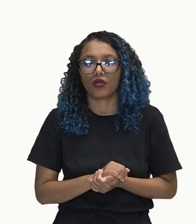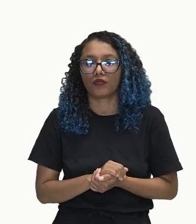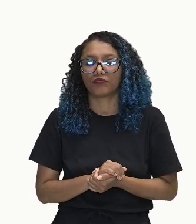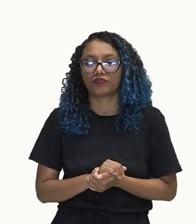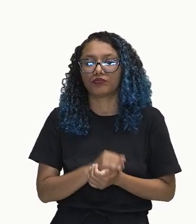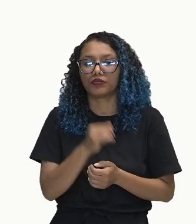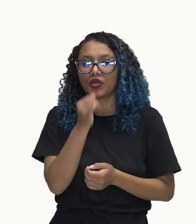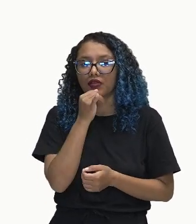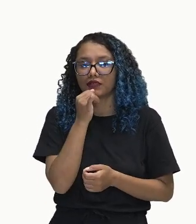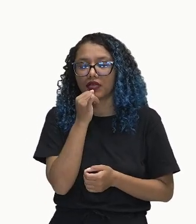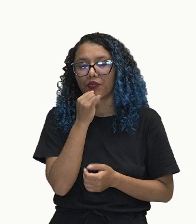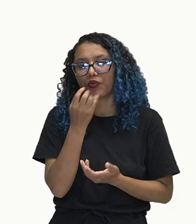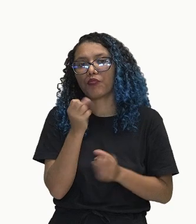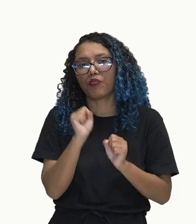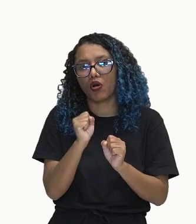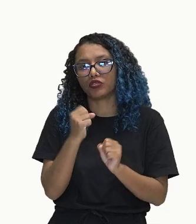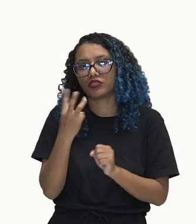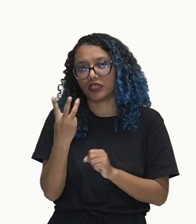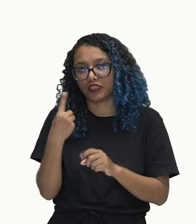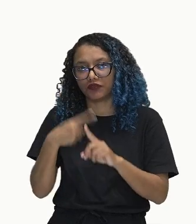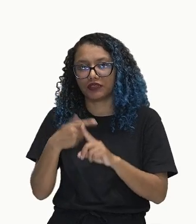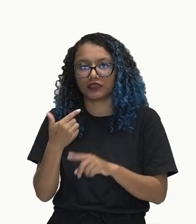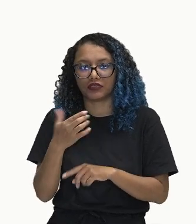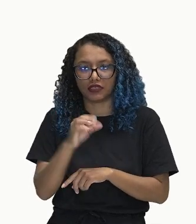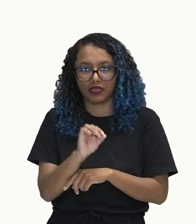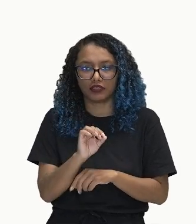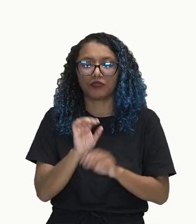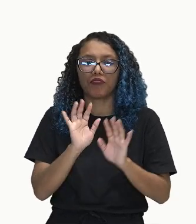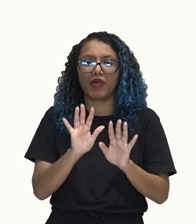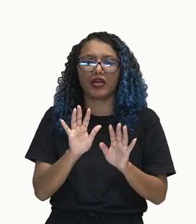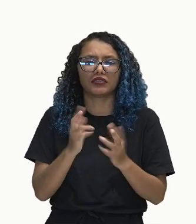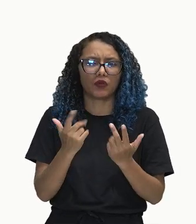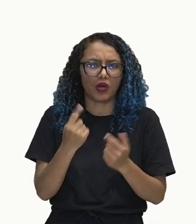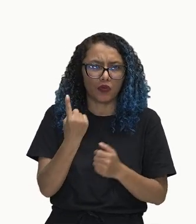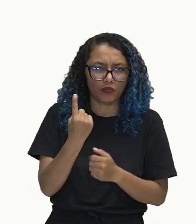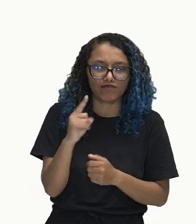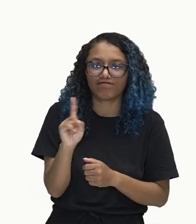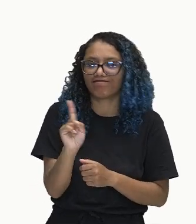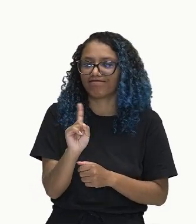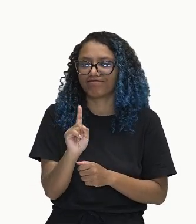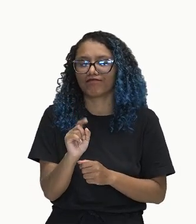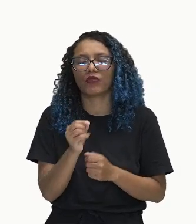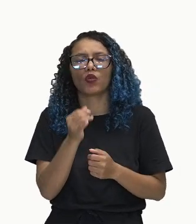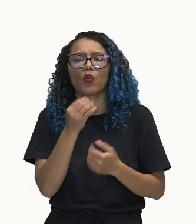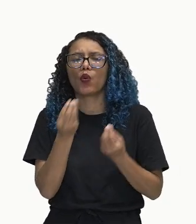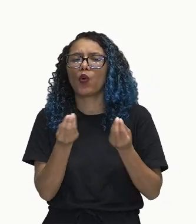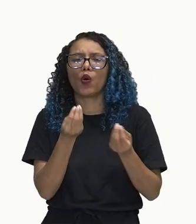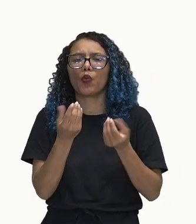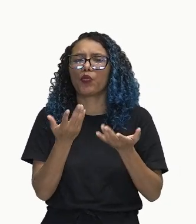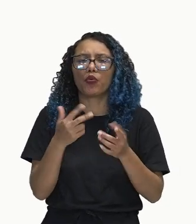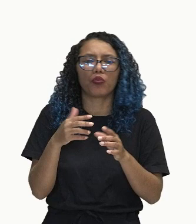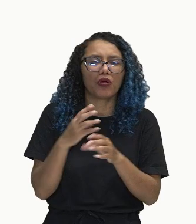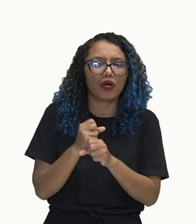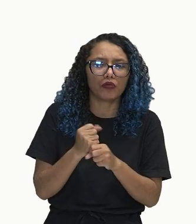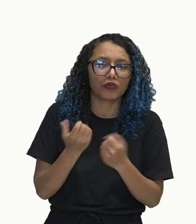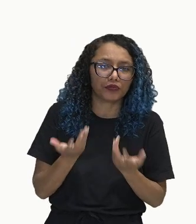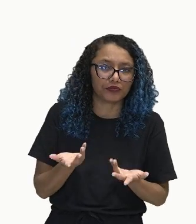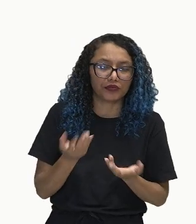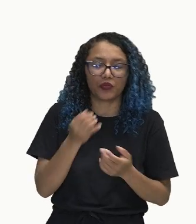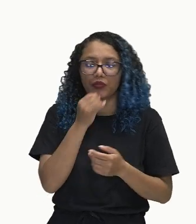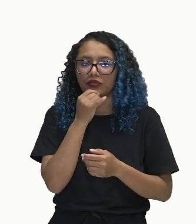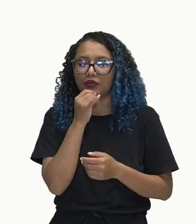10. Só que 3 vezes 10, a soma não é 1. O que a gente pode fazer, então? Eu posso dizer